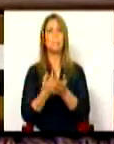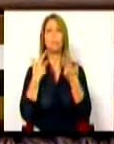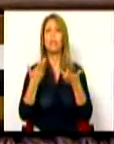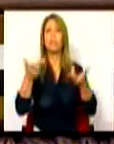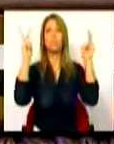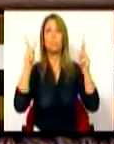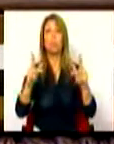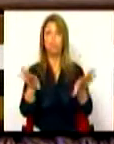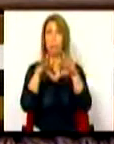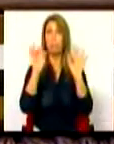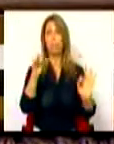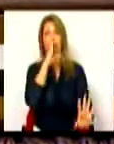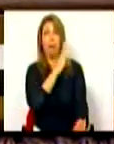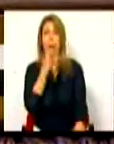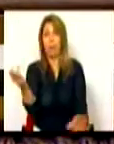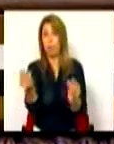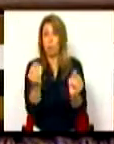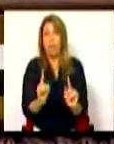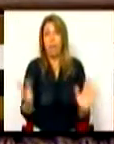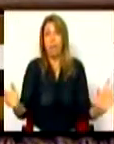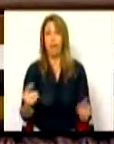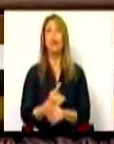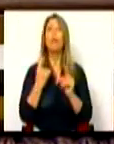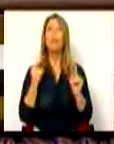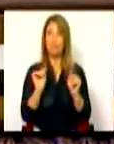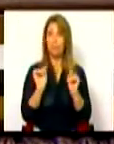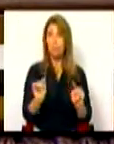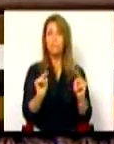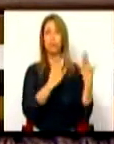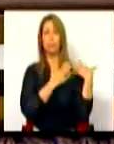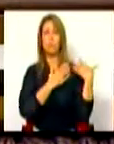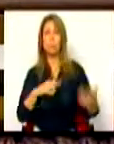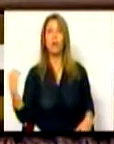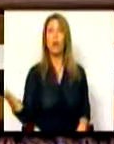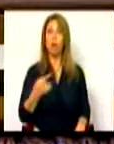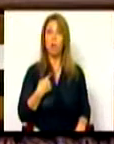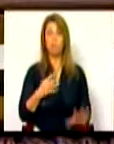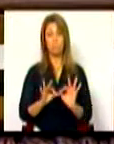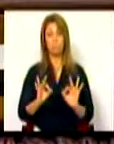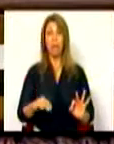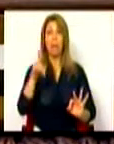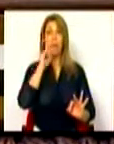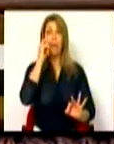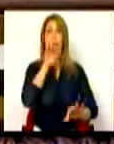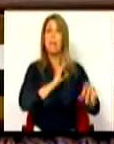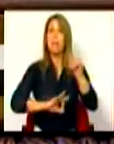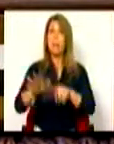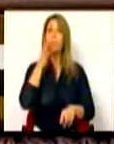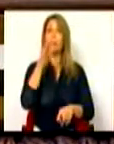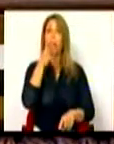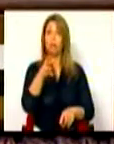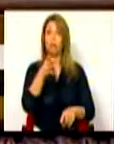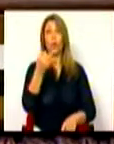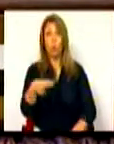como é costume, porque essa é a nossa responsabilidade enquanto deputadas e deputados do